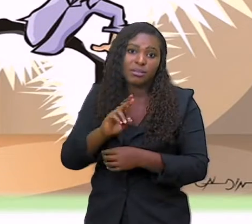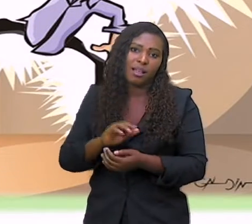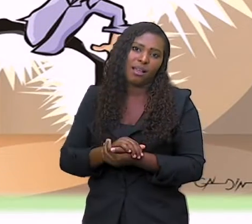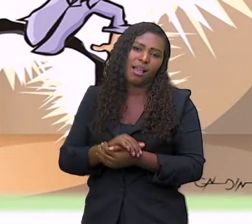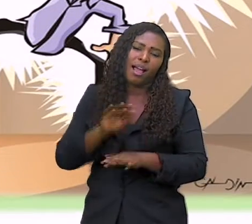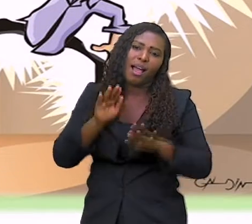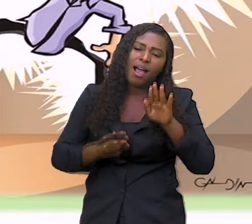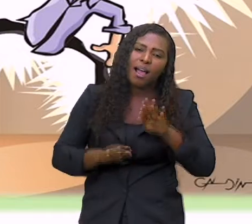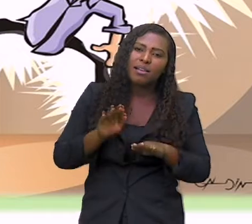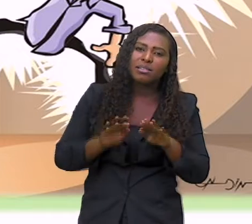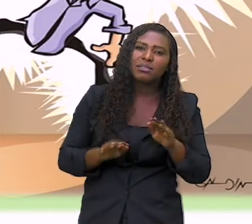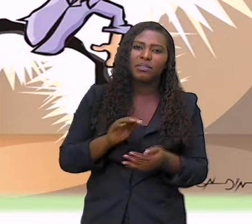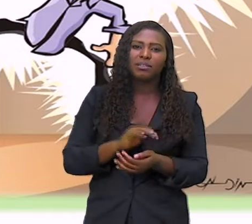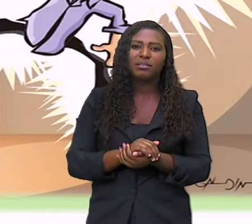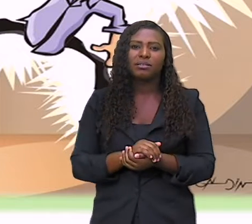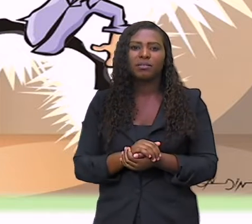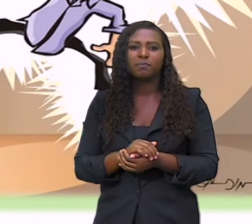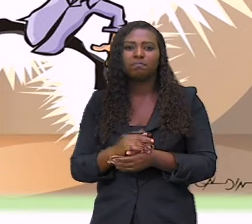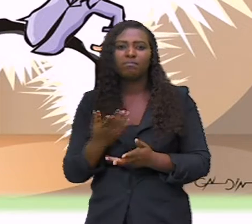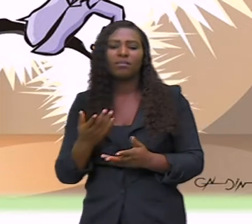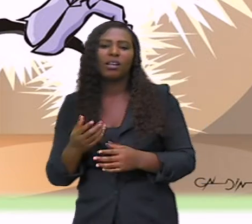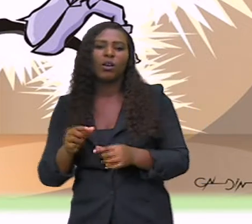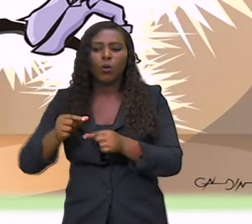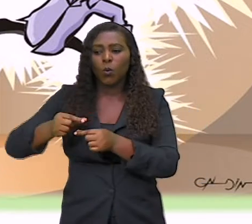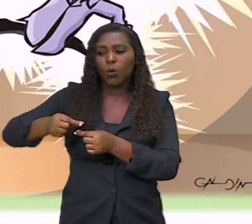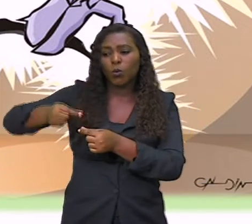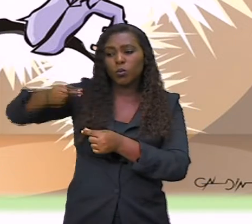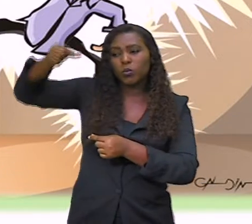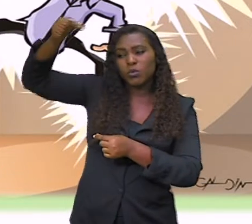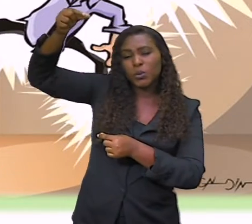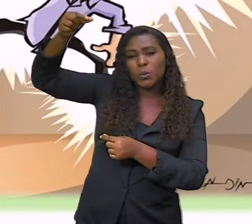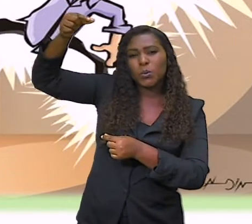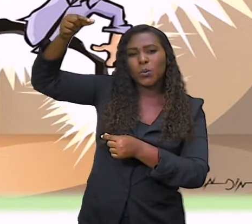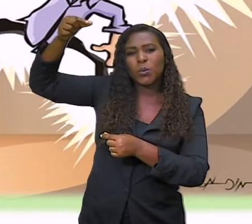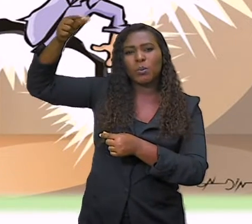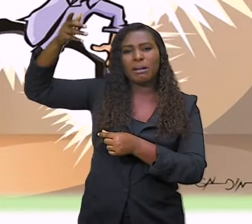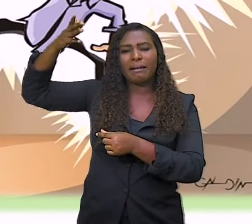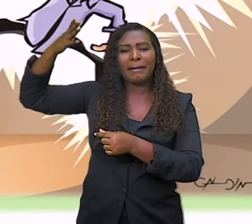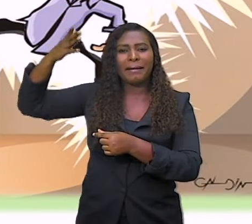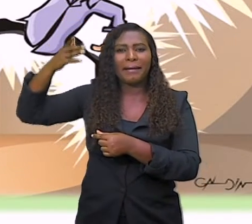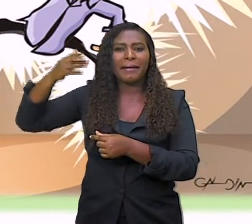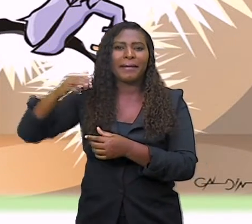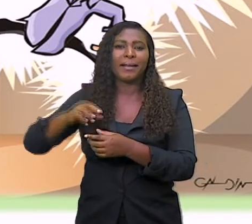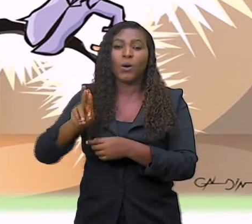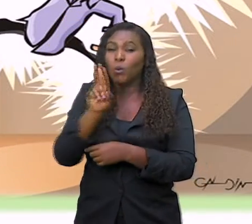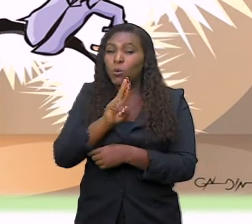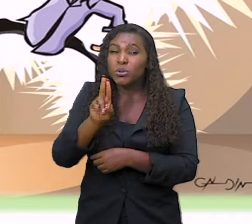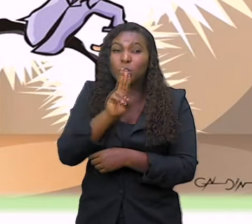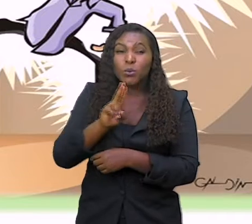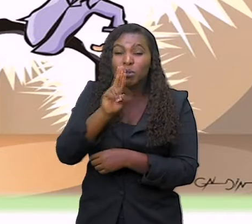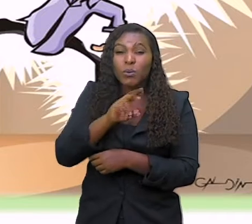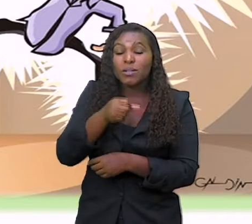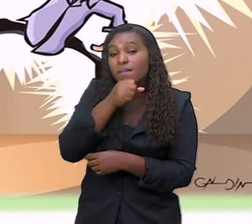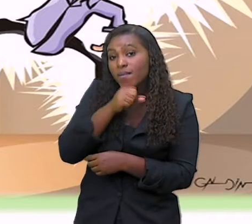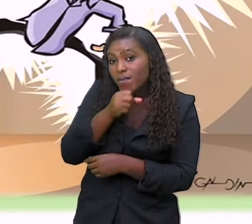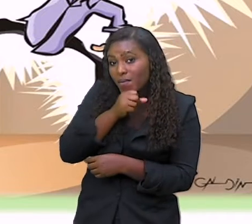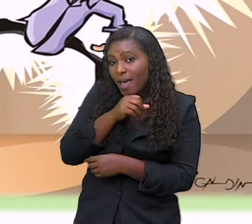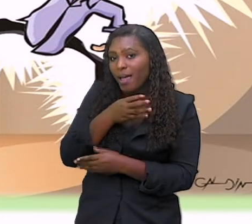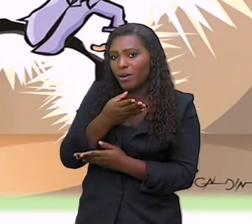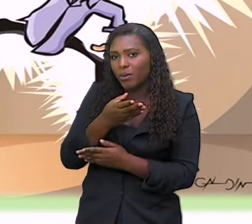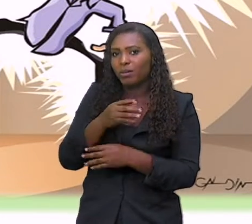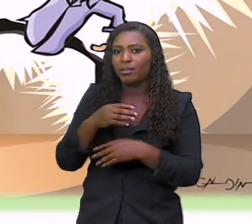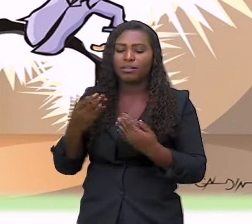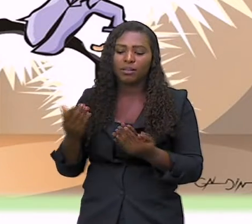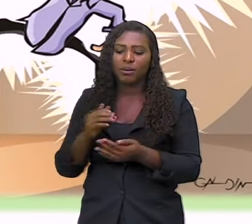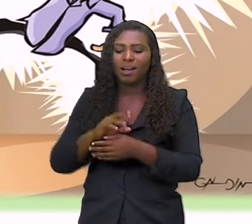se desgaste com o tempo, um fio ligado, a rede elétrica, e aí você encosta nessa